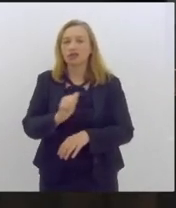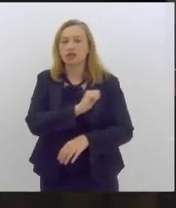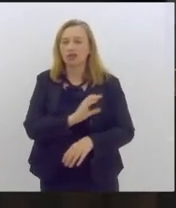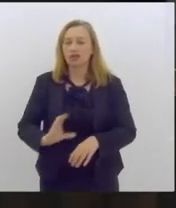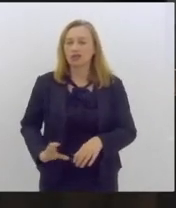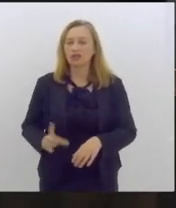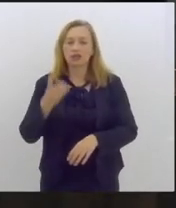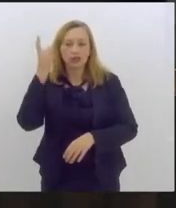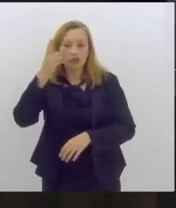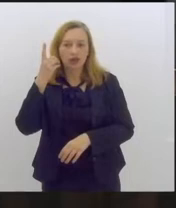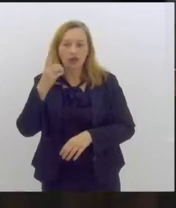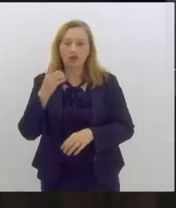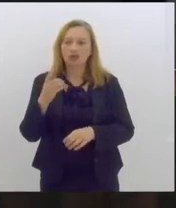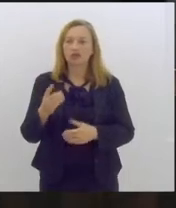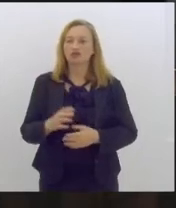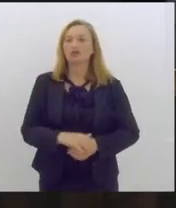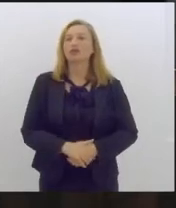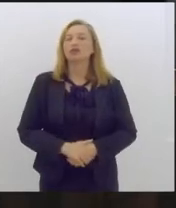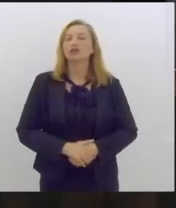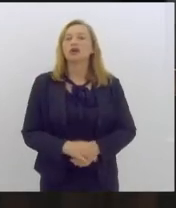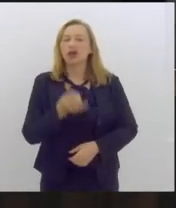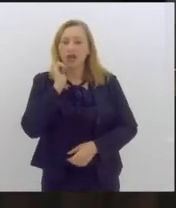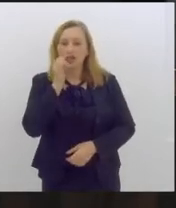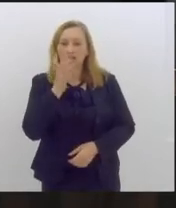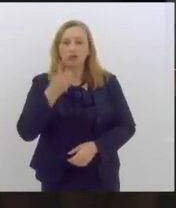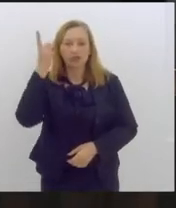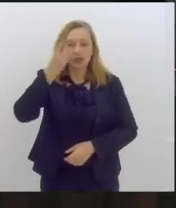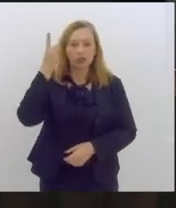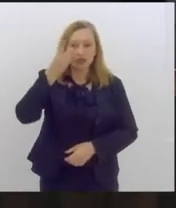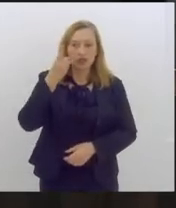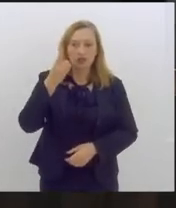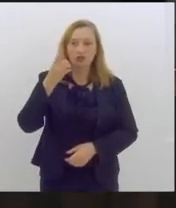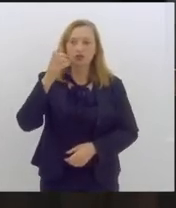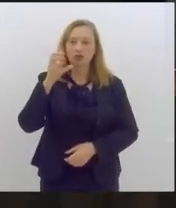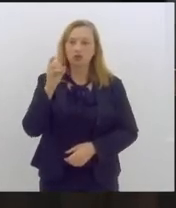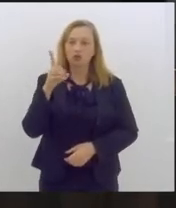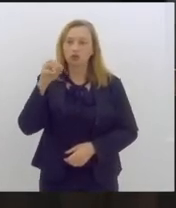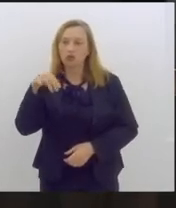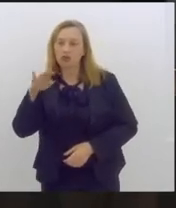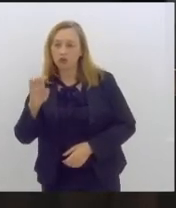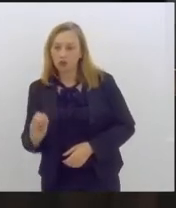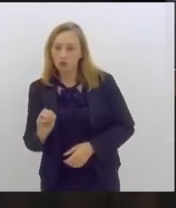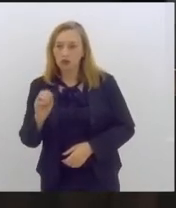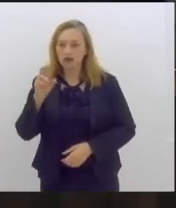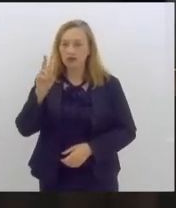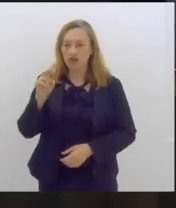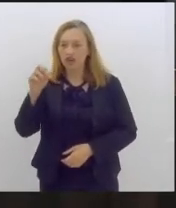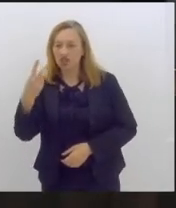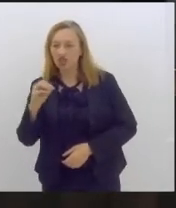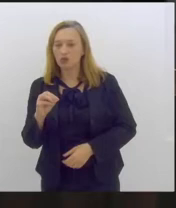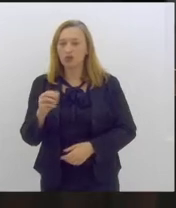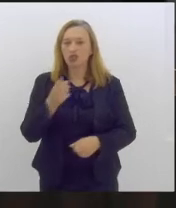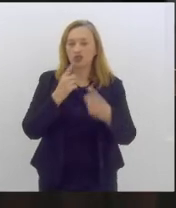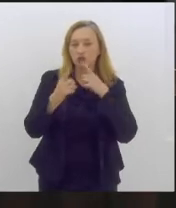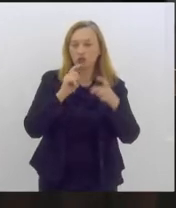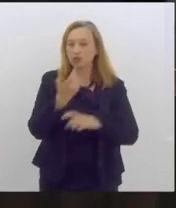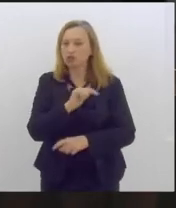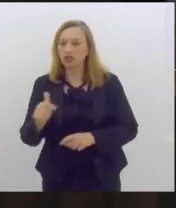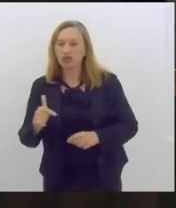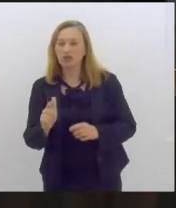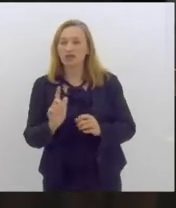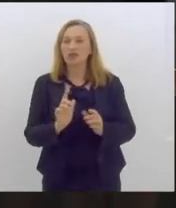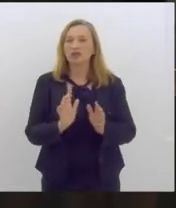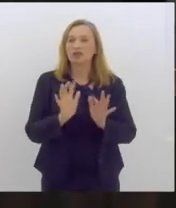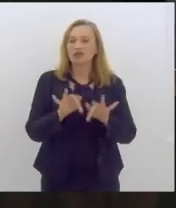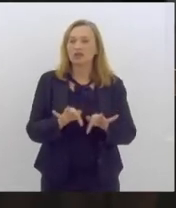de obras públicas favorável relator o deputado domingos brazão e Waguinho em discussão na vida